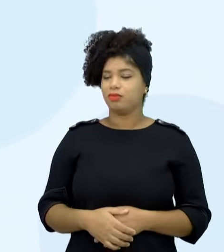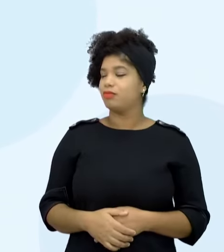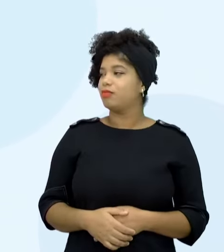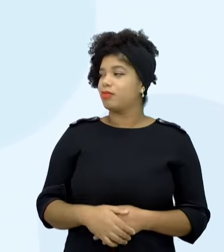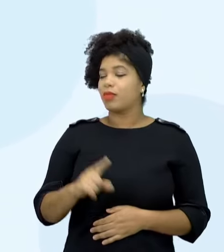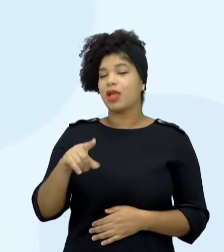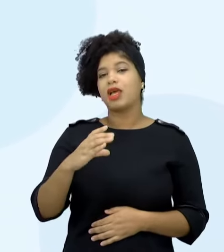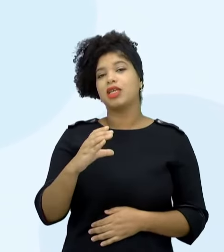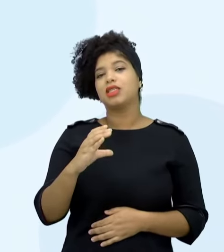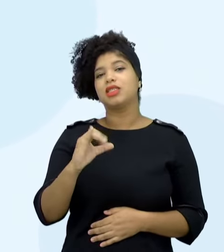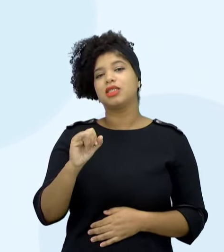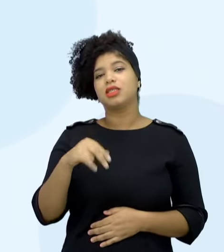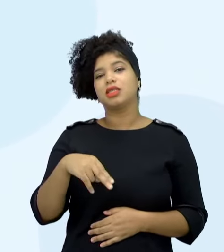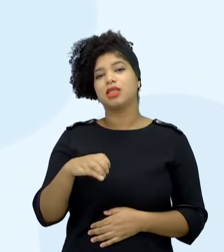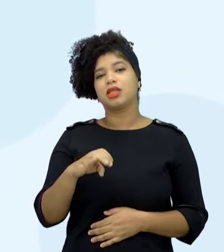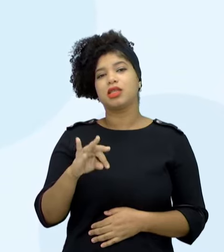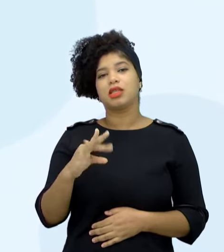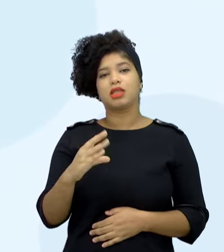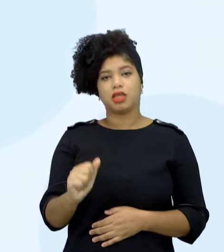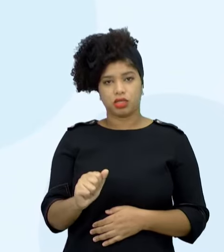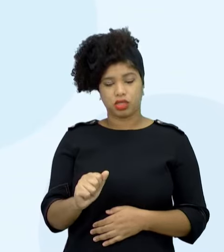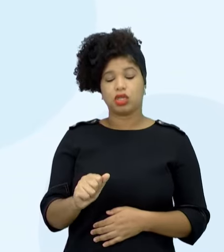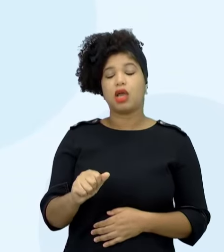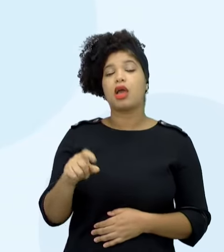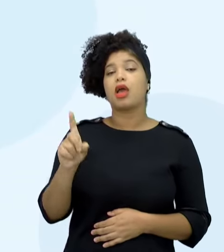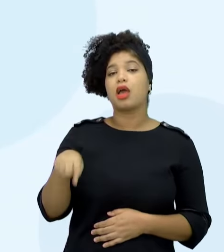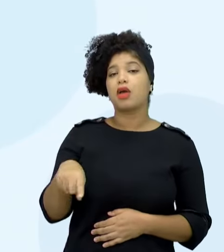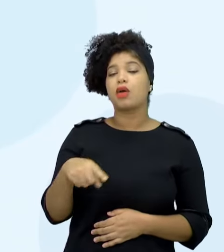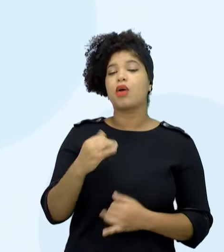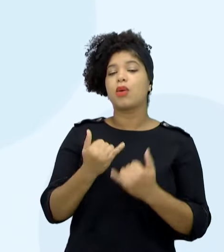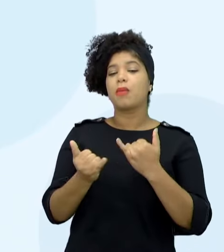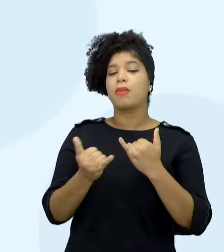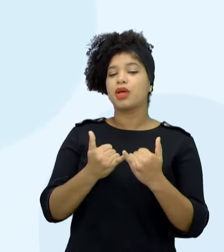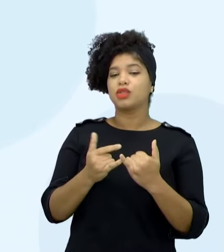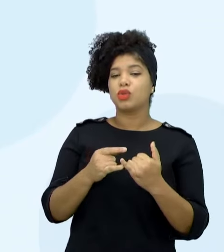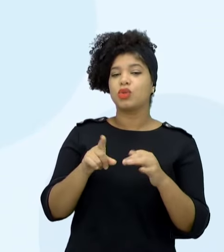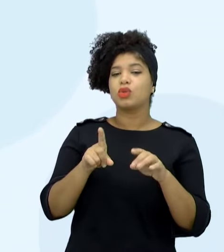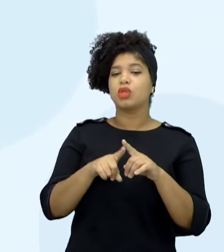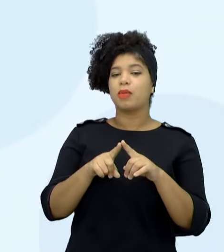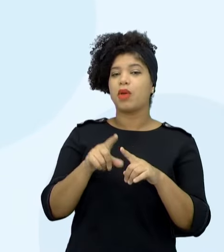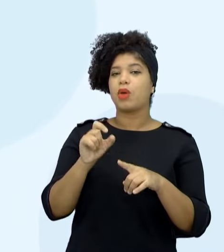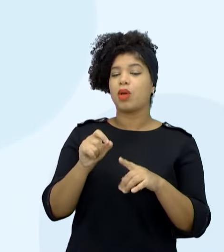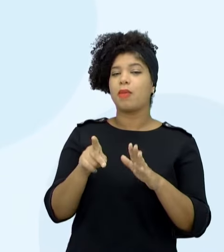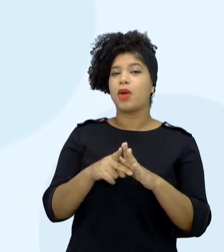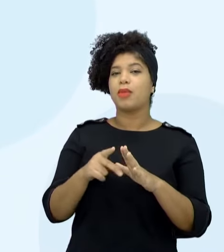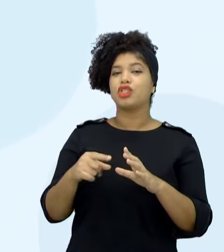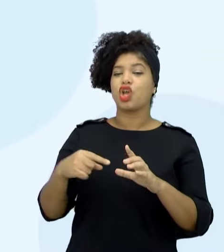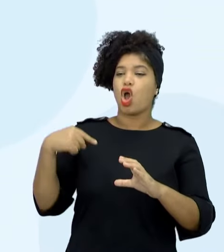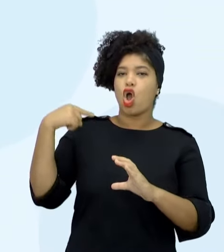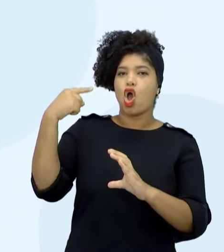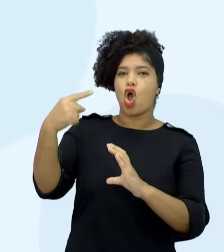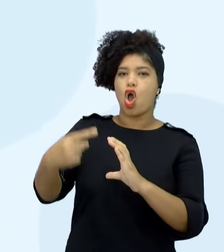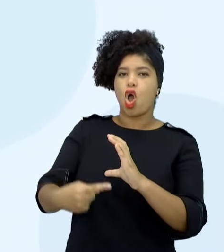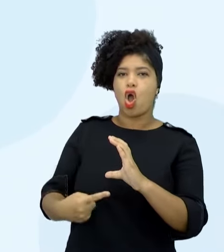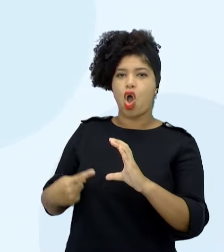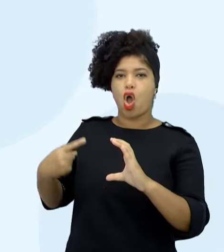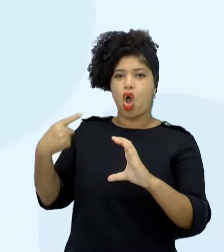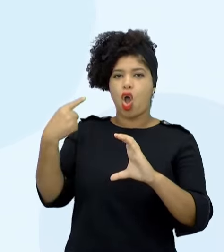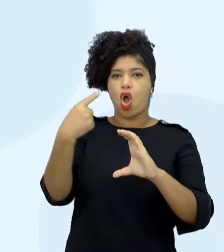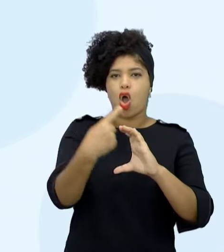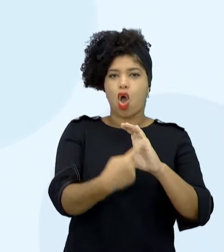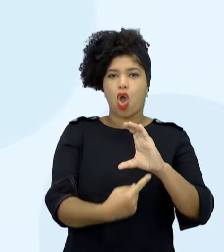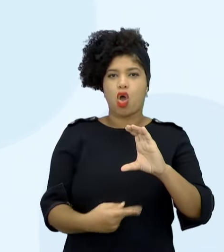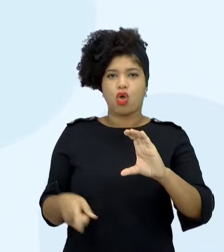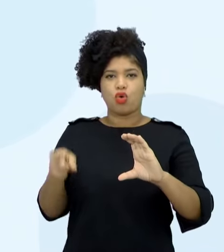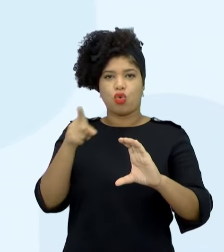cinética, podemos chamar e podemos considerar aí como energia rotacional, né? Ou energia